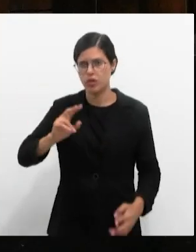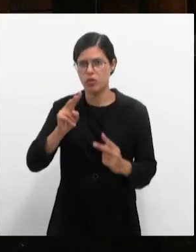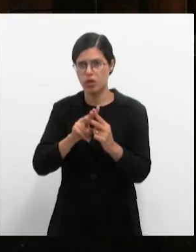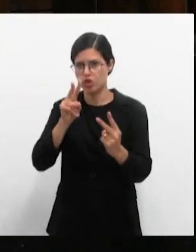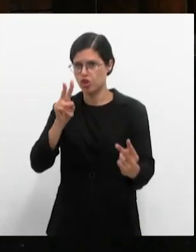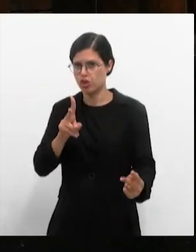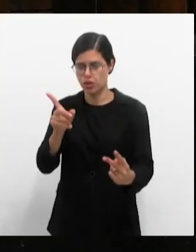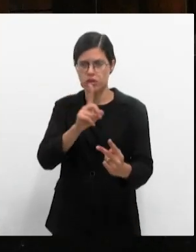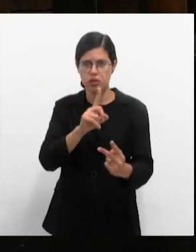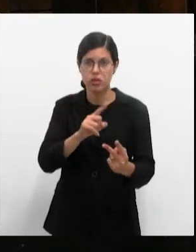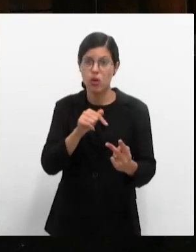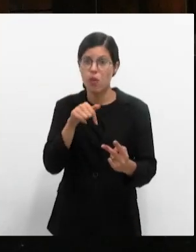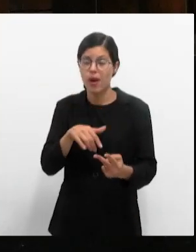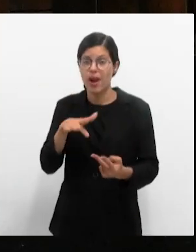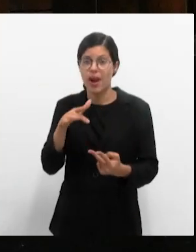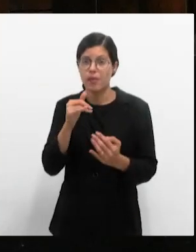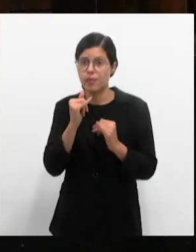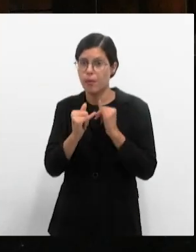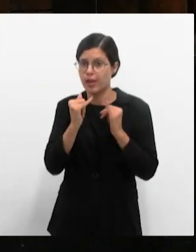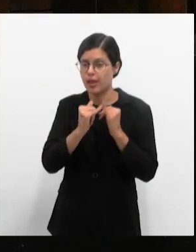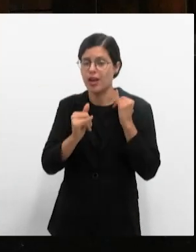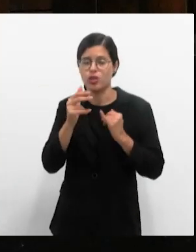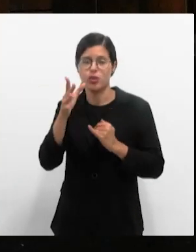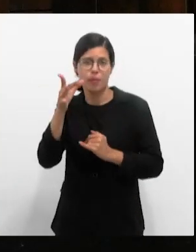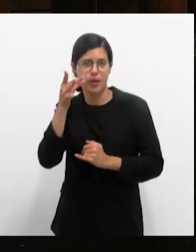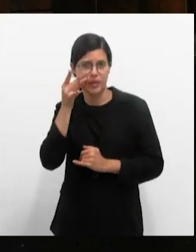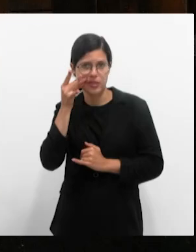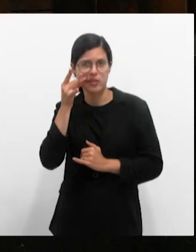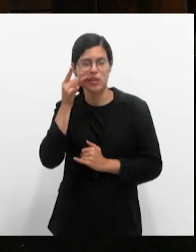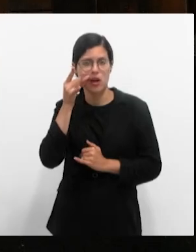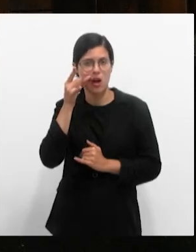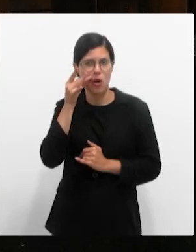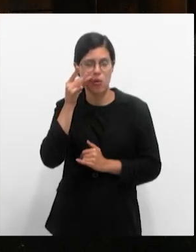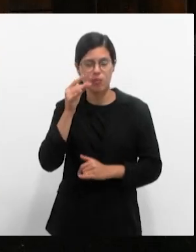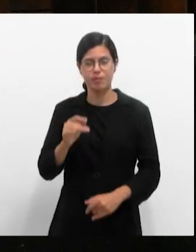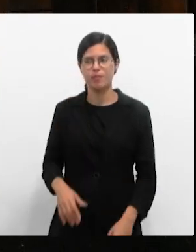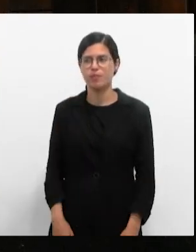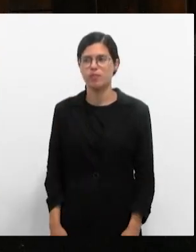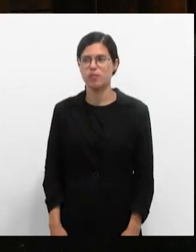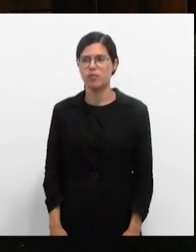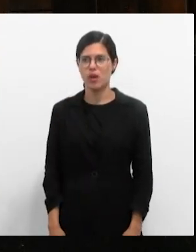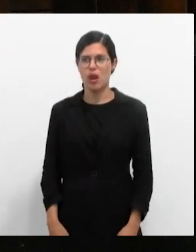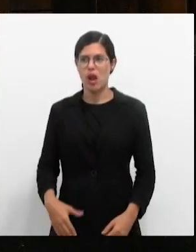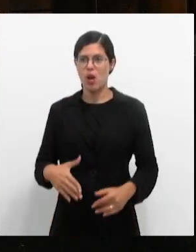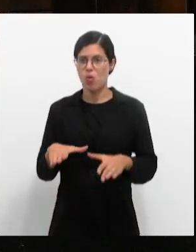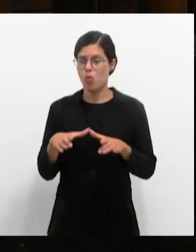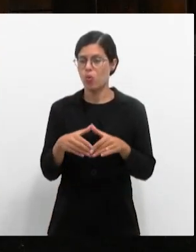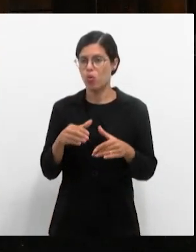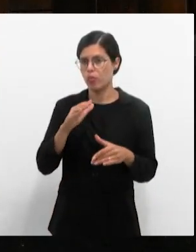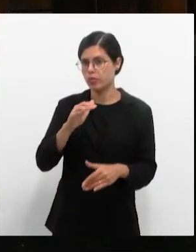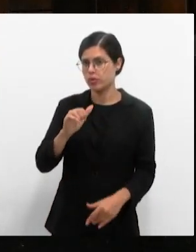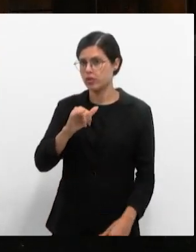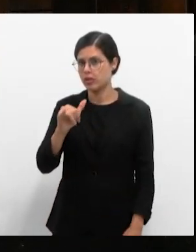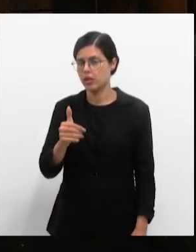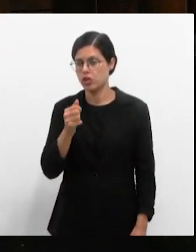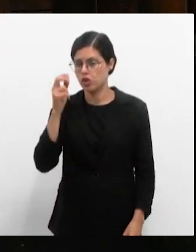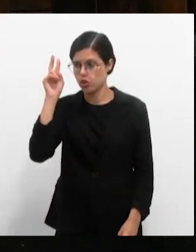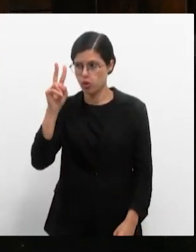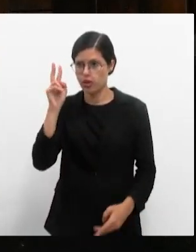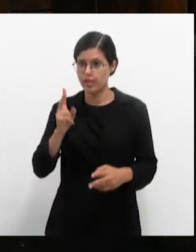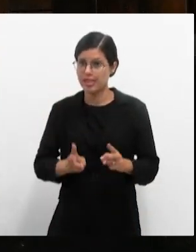sistema semipresencial. Inclusive, a rede SEJA, historicamente,